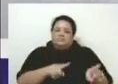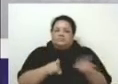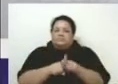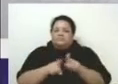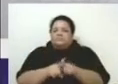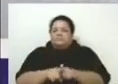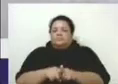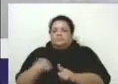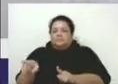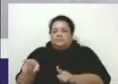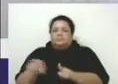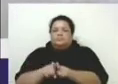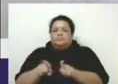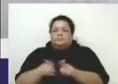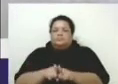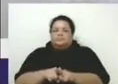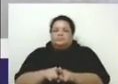sendo,